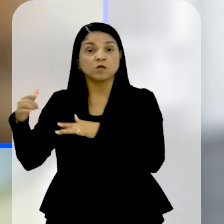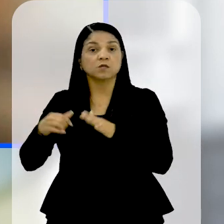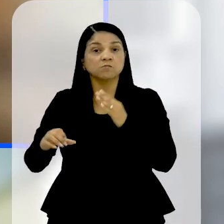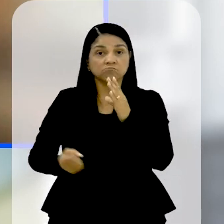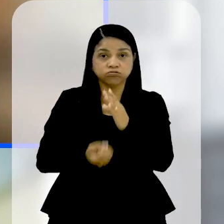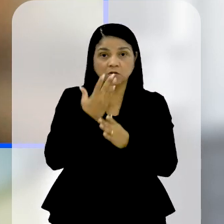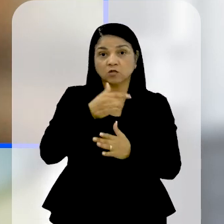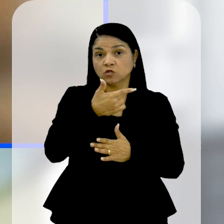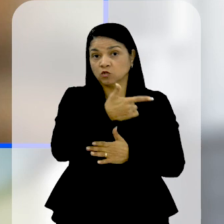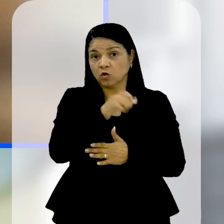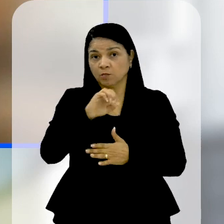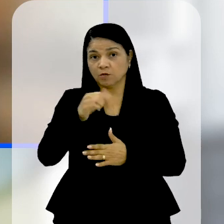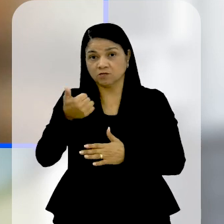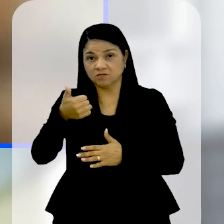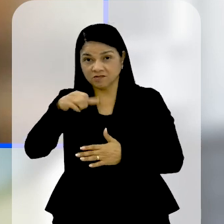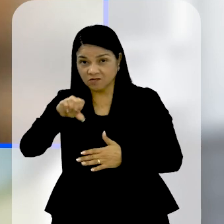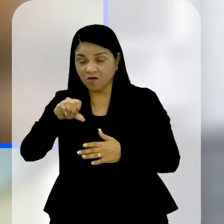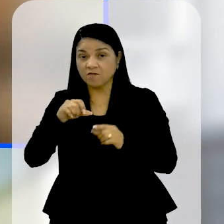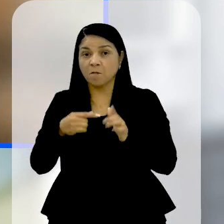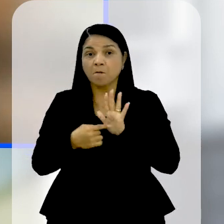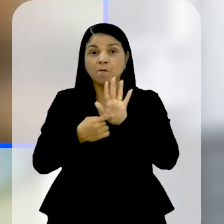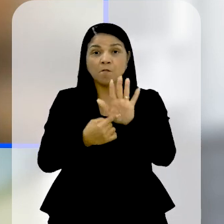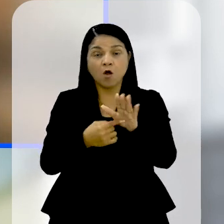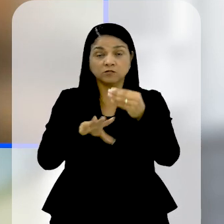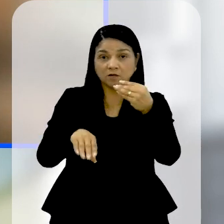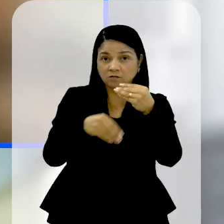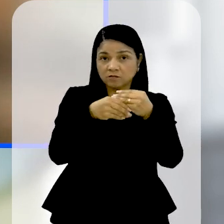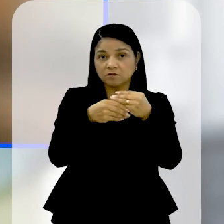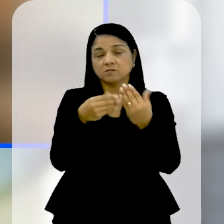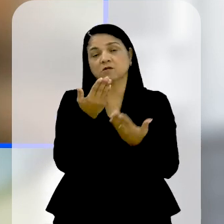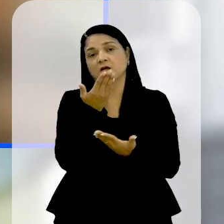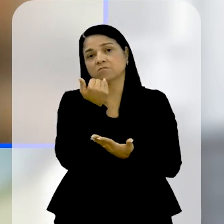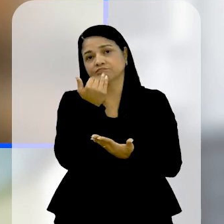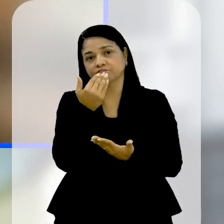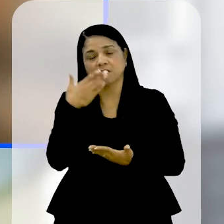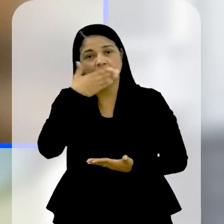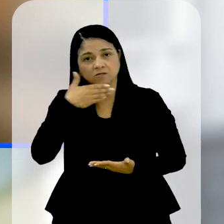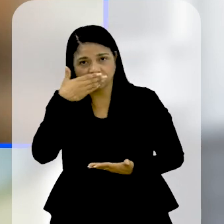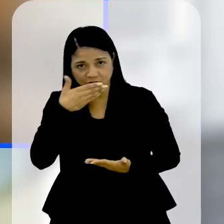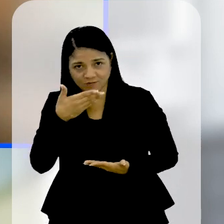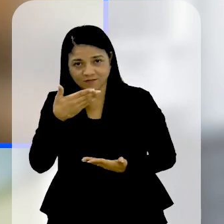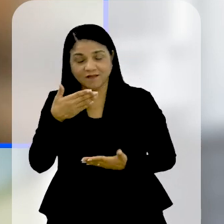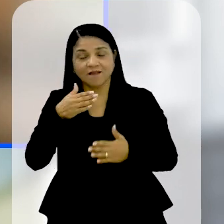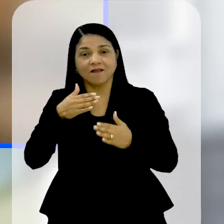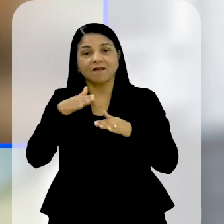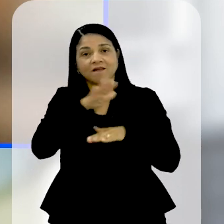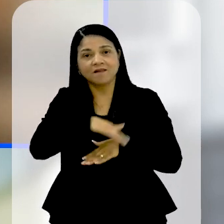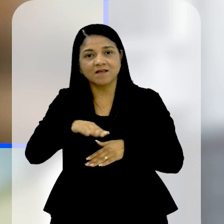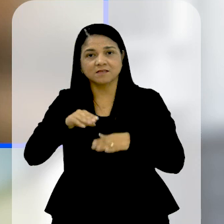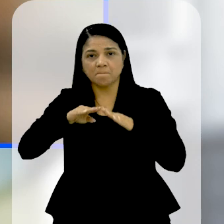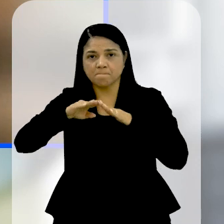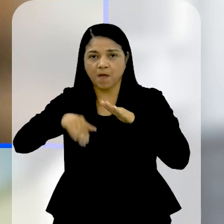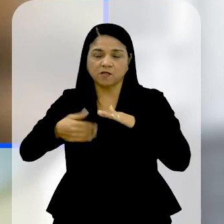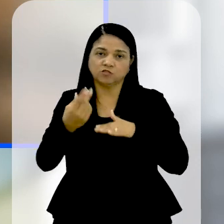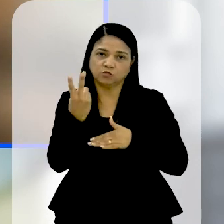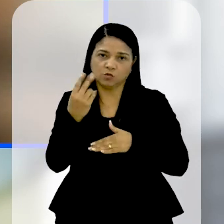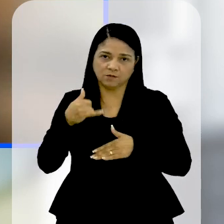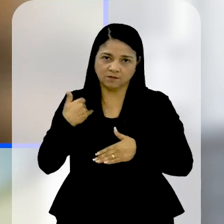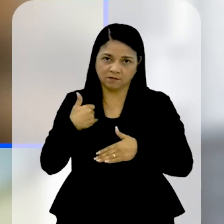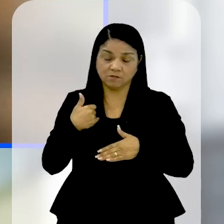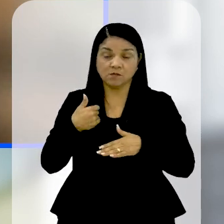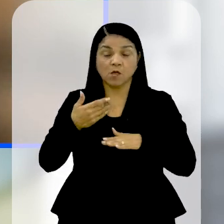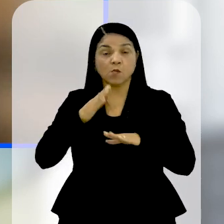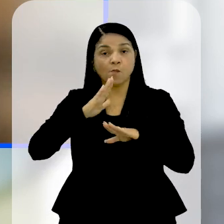lançado em 2019, já contraindica a adição de açúcar na alimentação de crianças de menos de 2 anos. Então, acho que está no